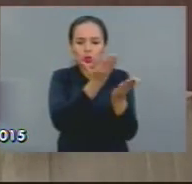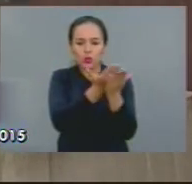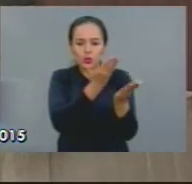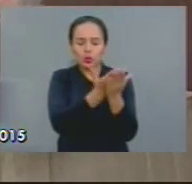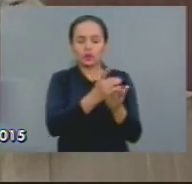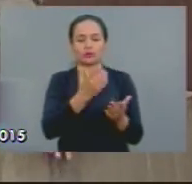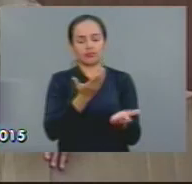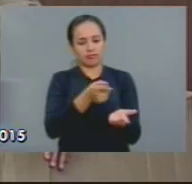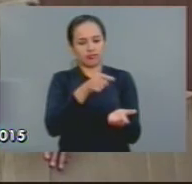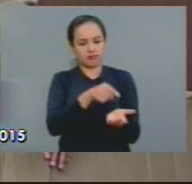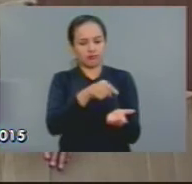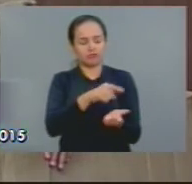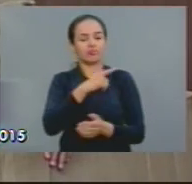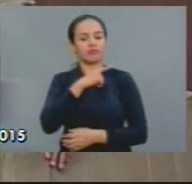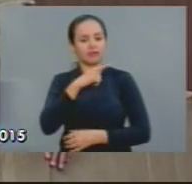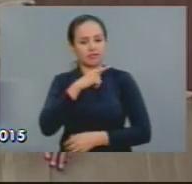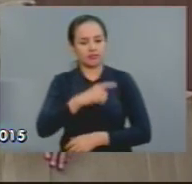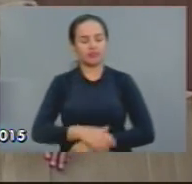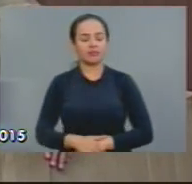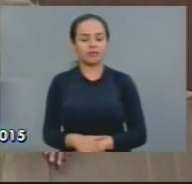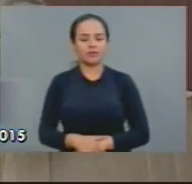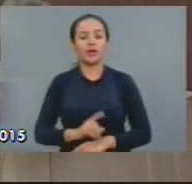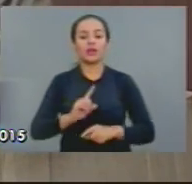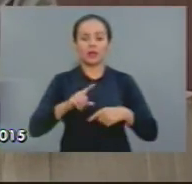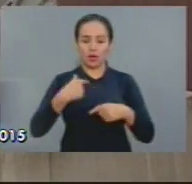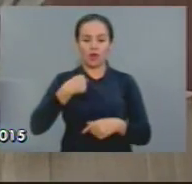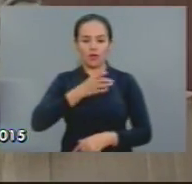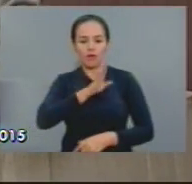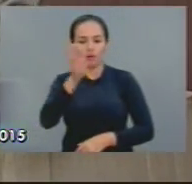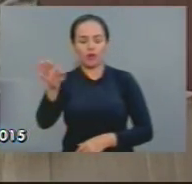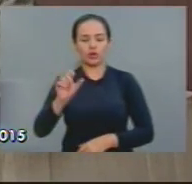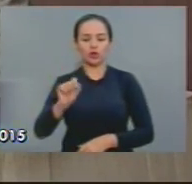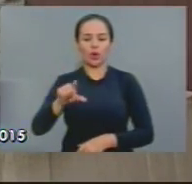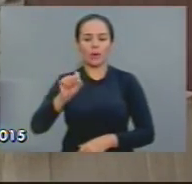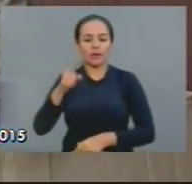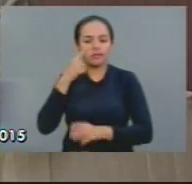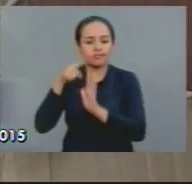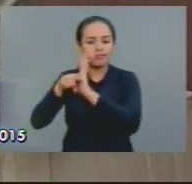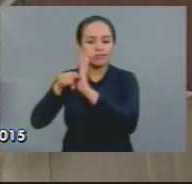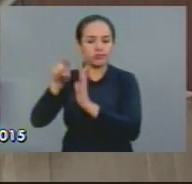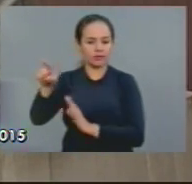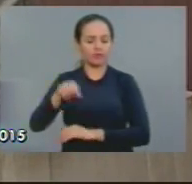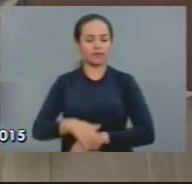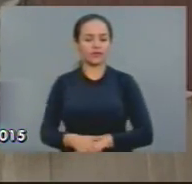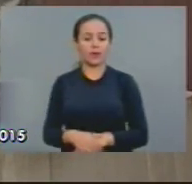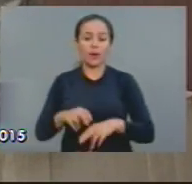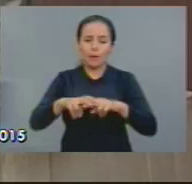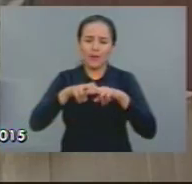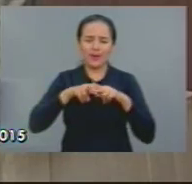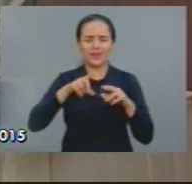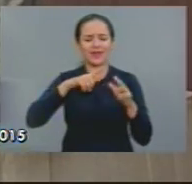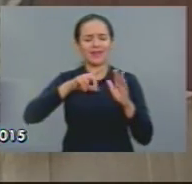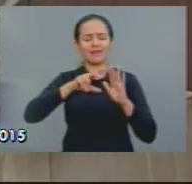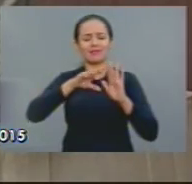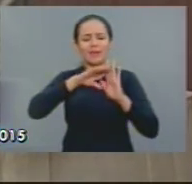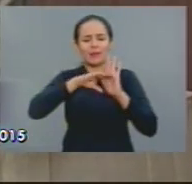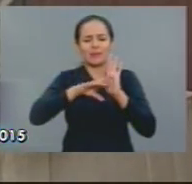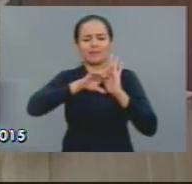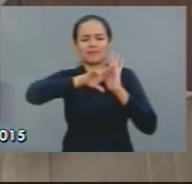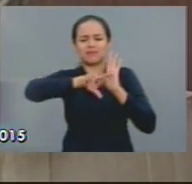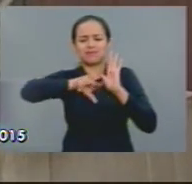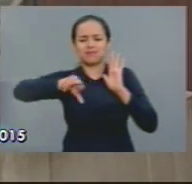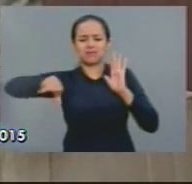Sobral, no campus do Betânia. Portanto, eu quero dizer que há muitos motivos para defender a universidade. E